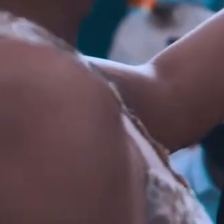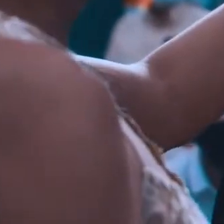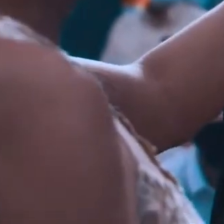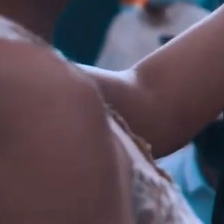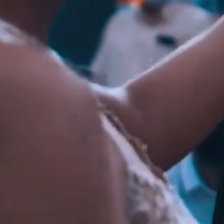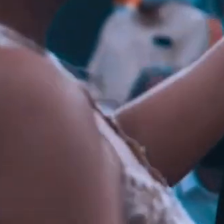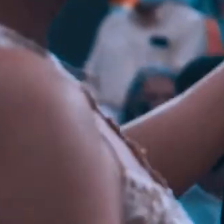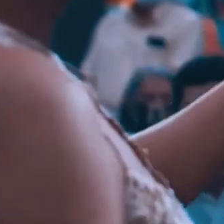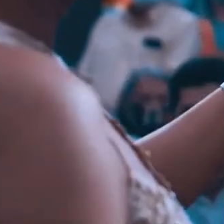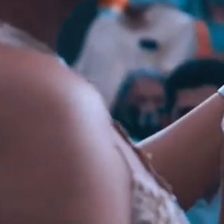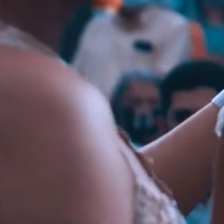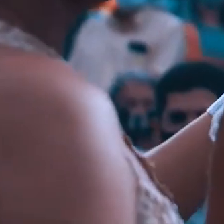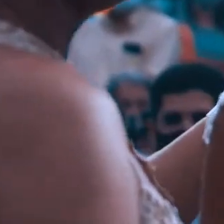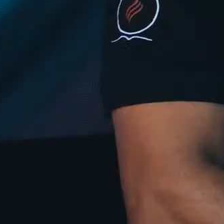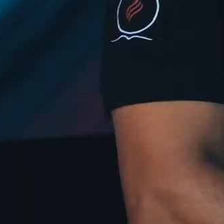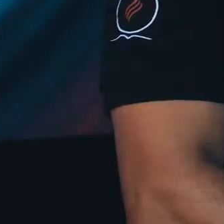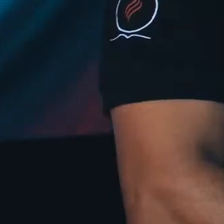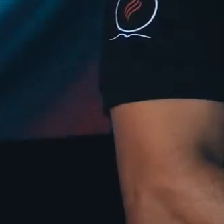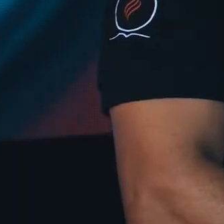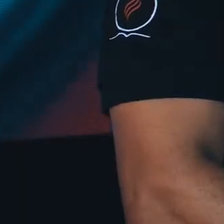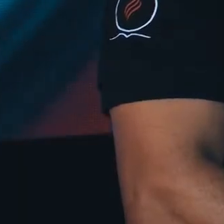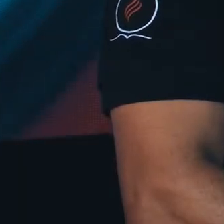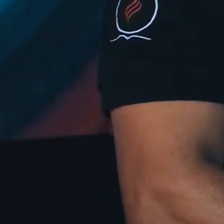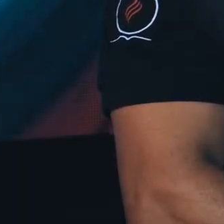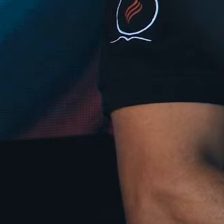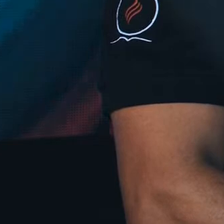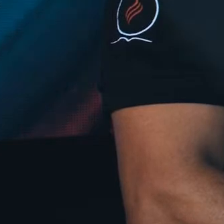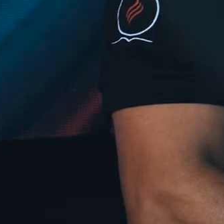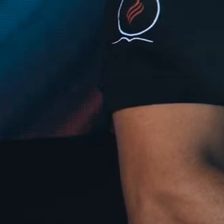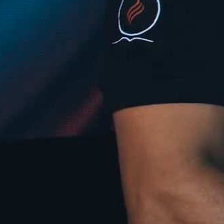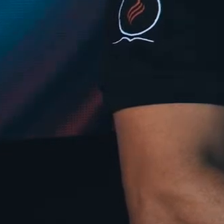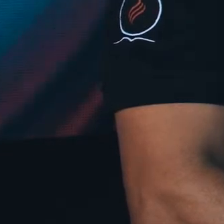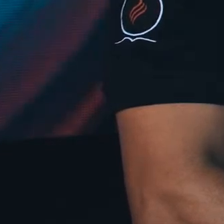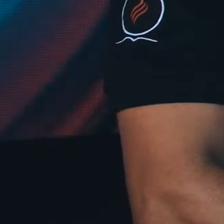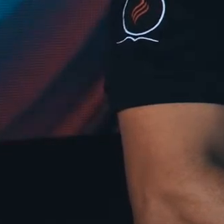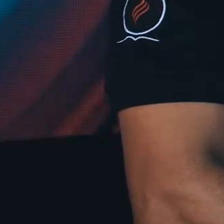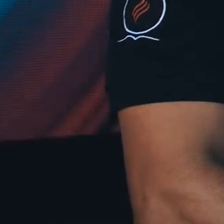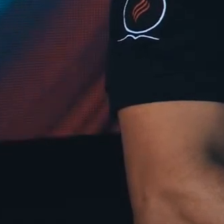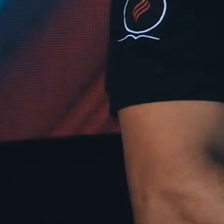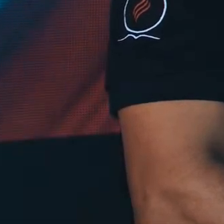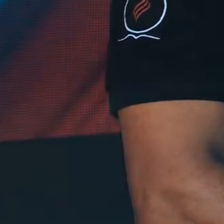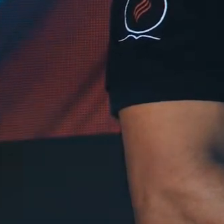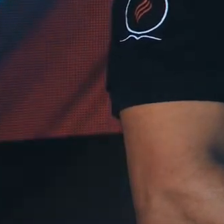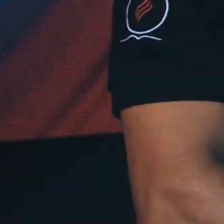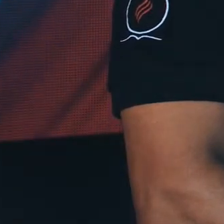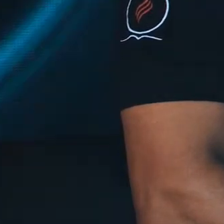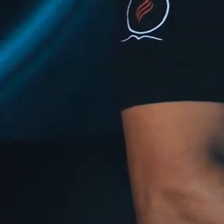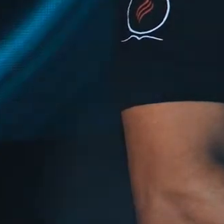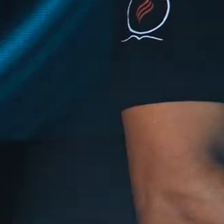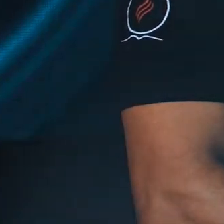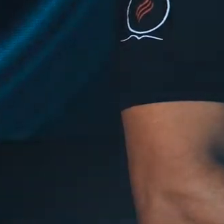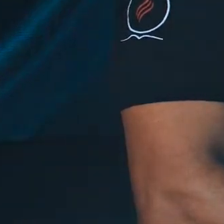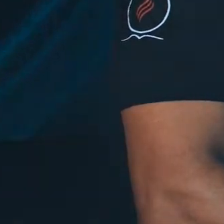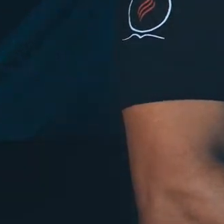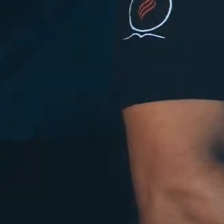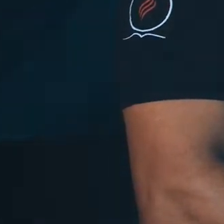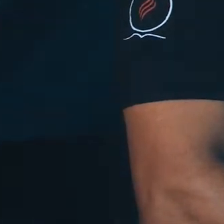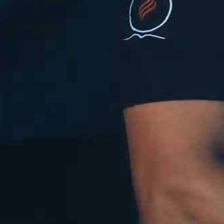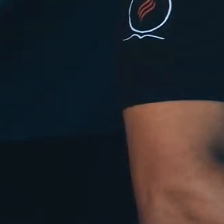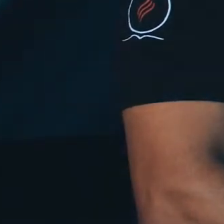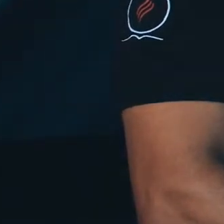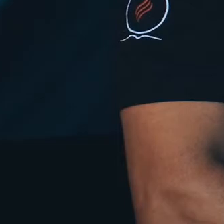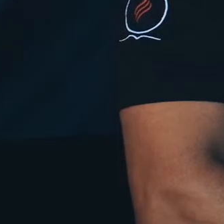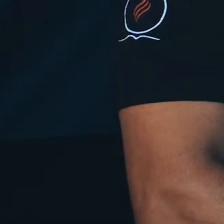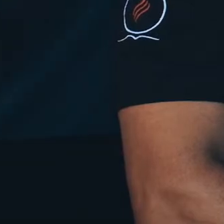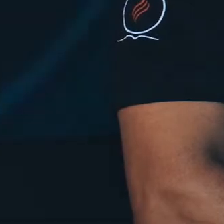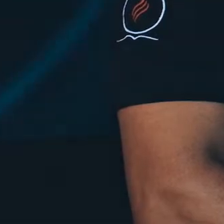religioso. Será uma bênção para a sua família. Para mais informações, nos siga nas nossas redes sociais,